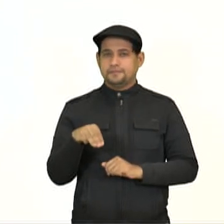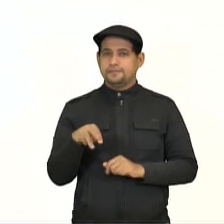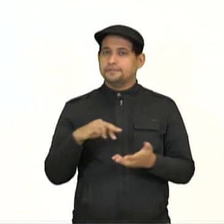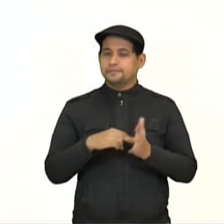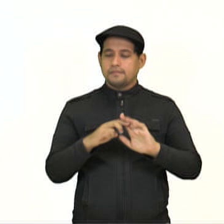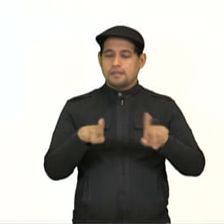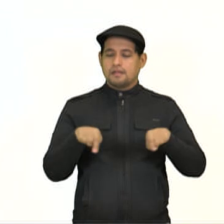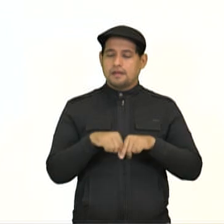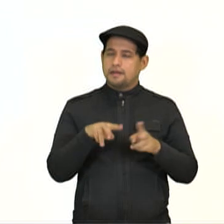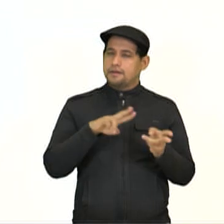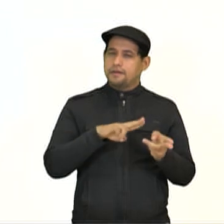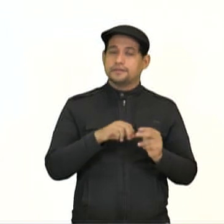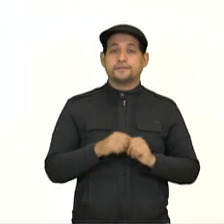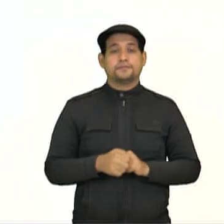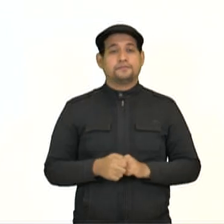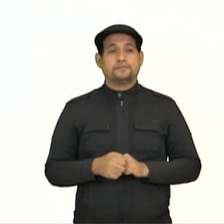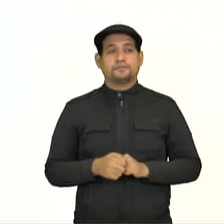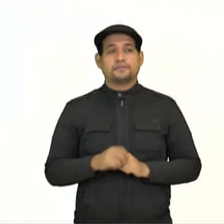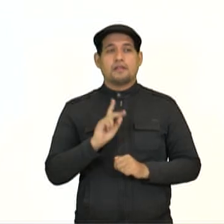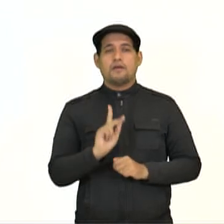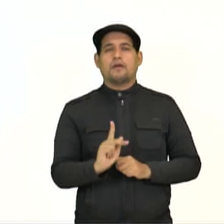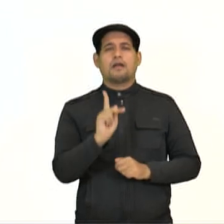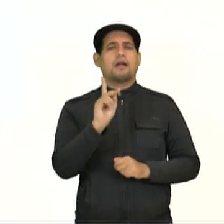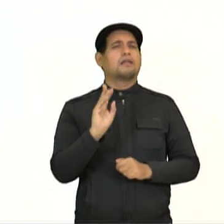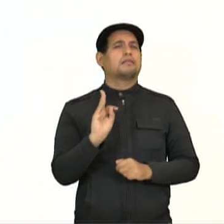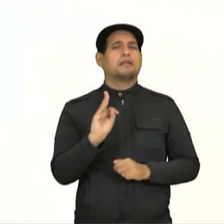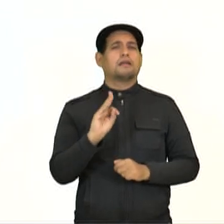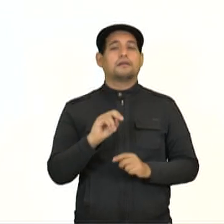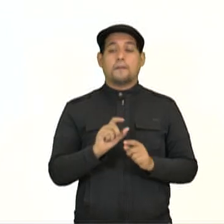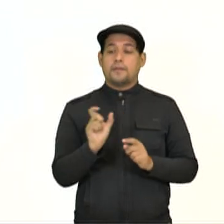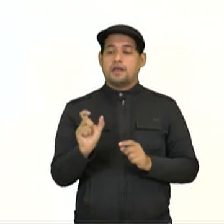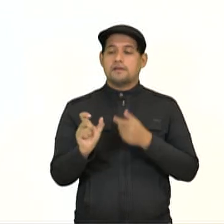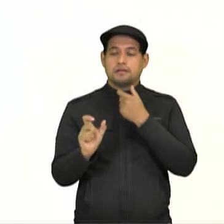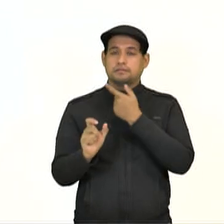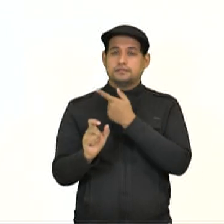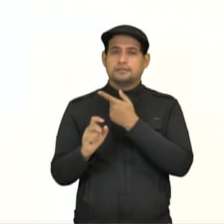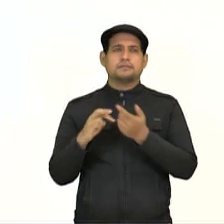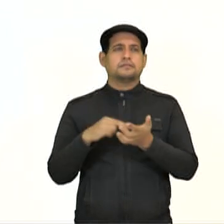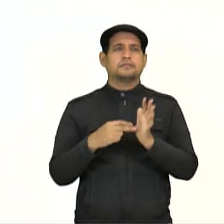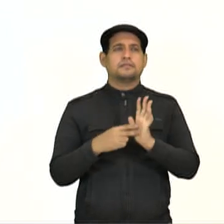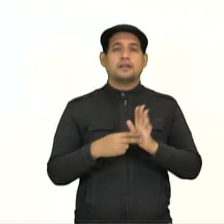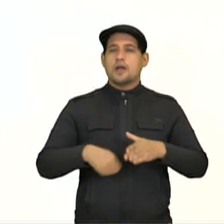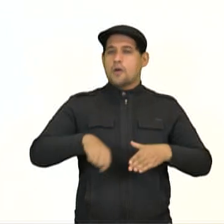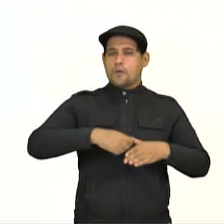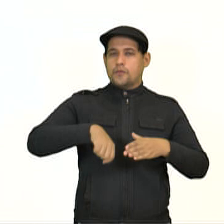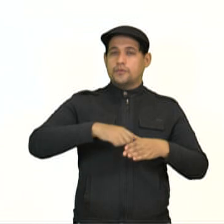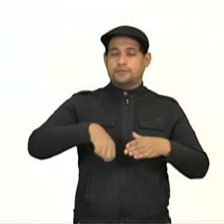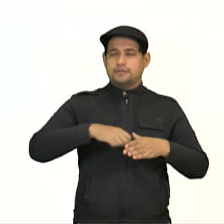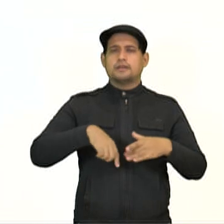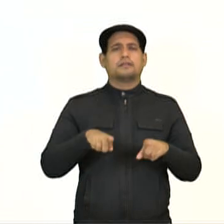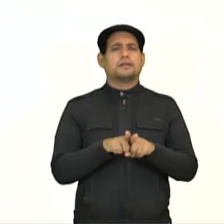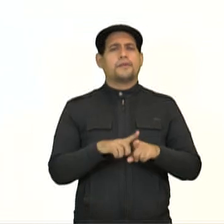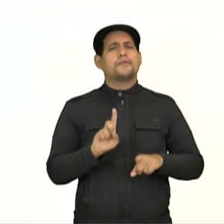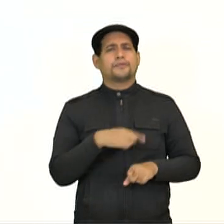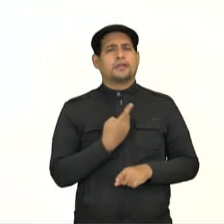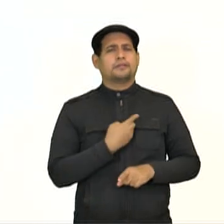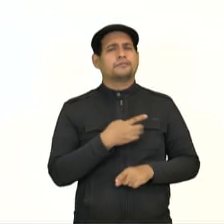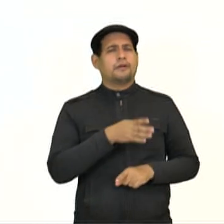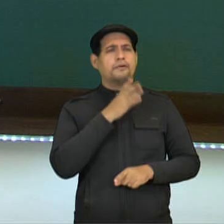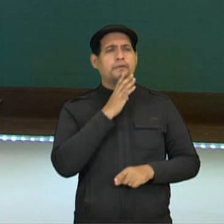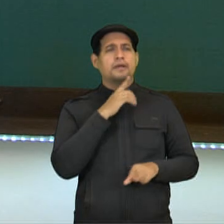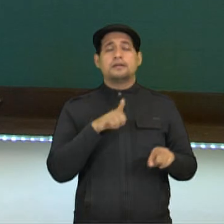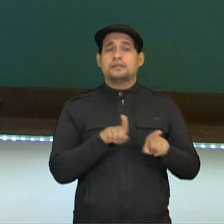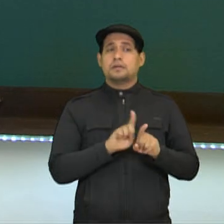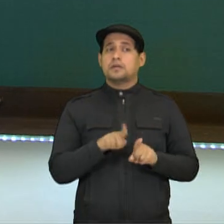quarto. O K e o T, kitchen, cozinha. E o que a gente já tinha falado e que